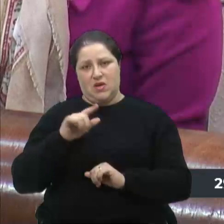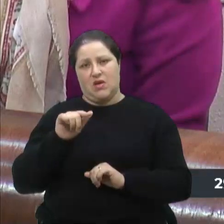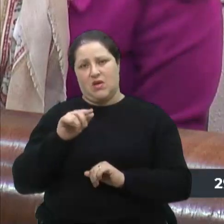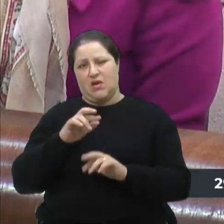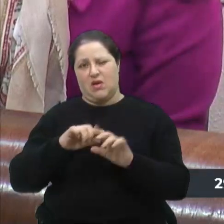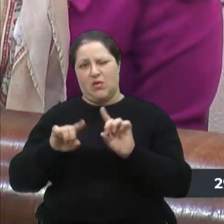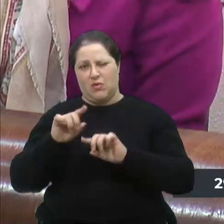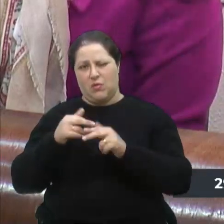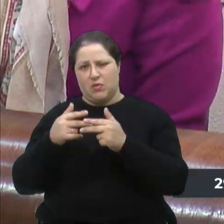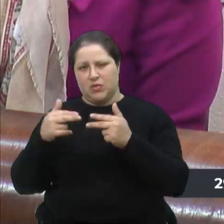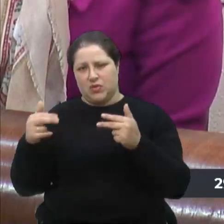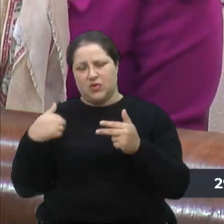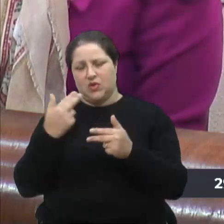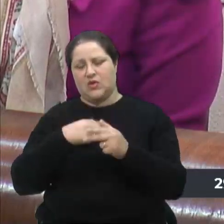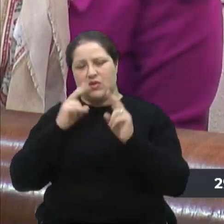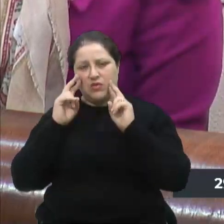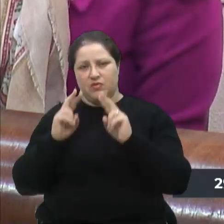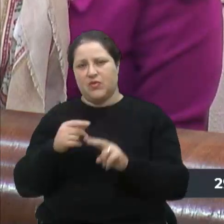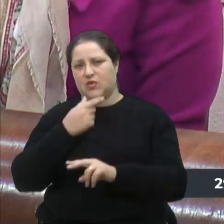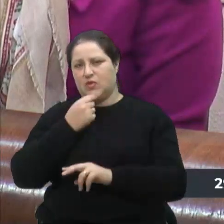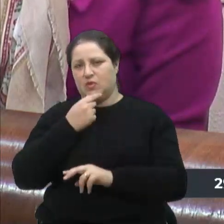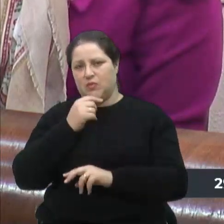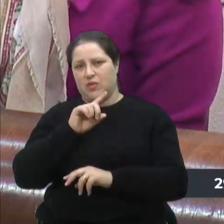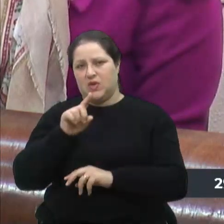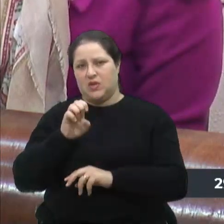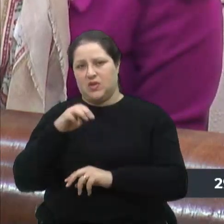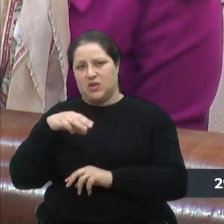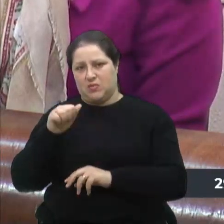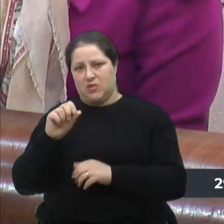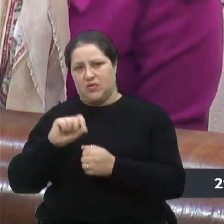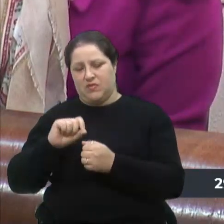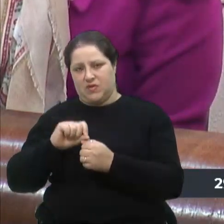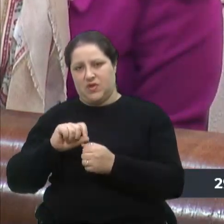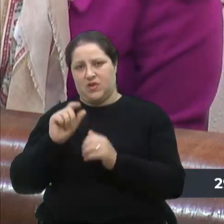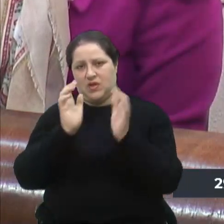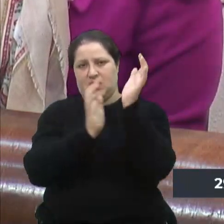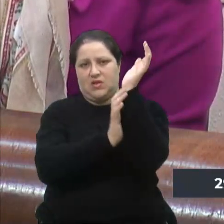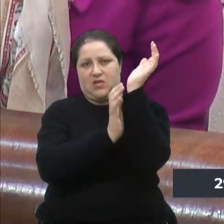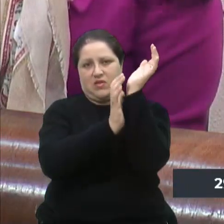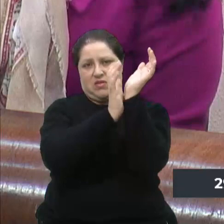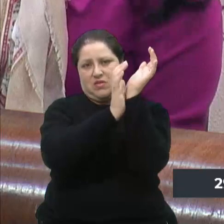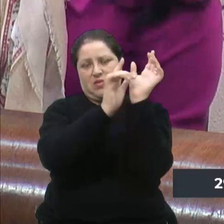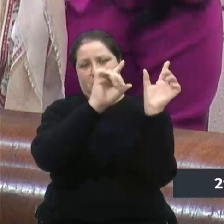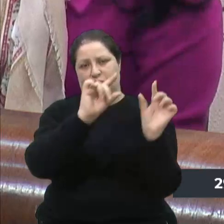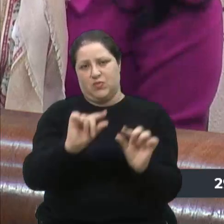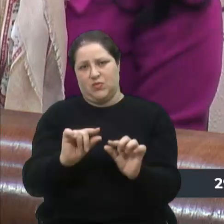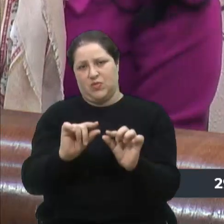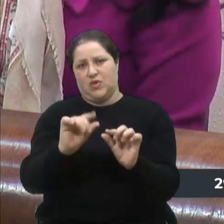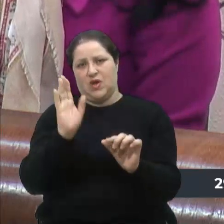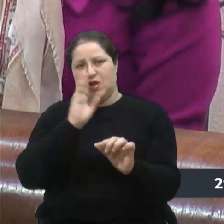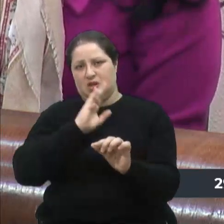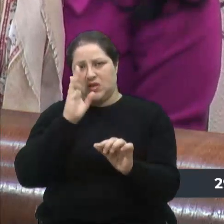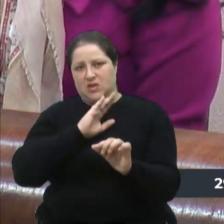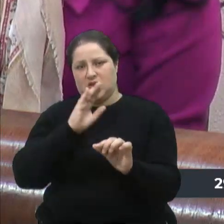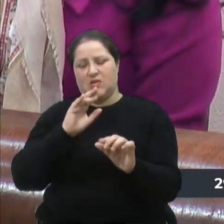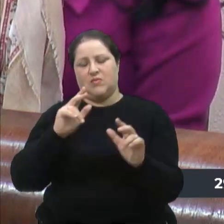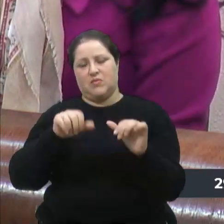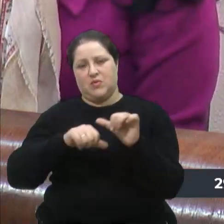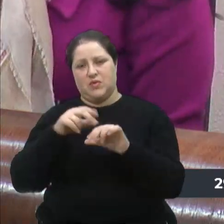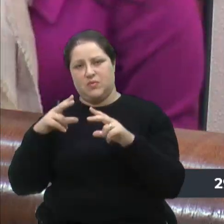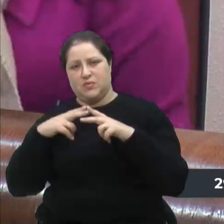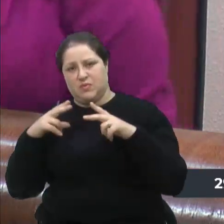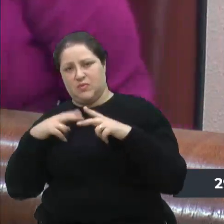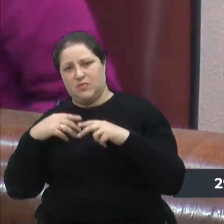gente vê que o Zema faz. É desburocratizar, agilizar, privatizar,